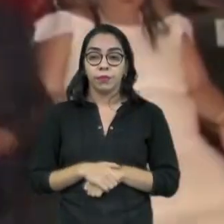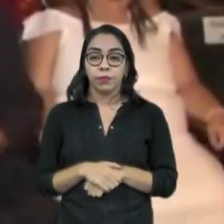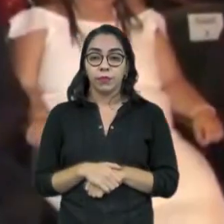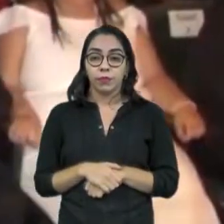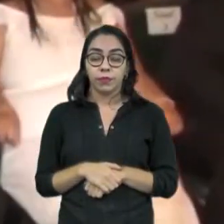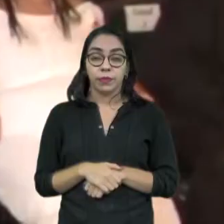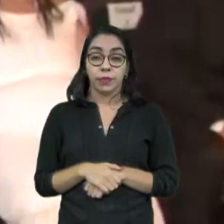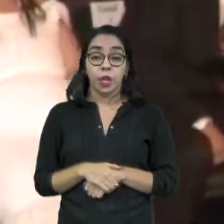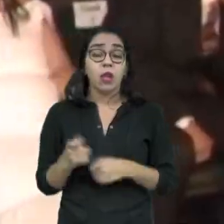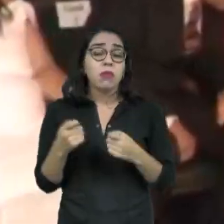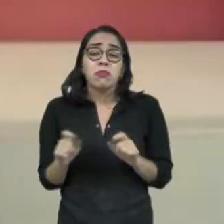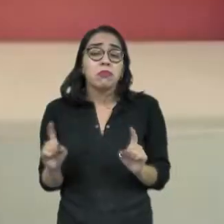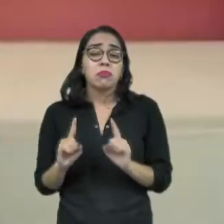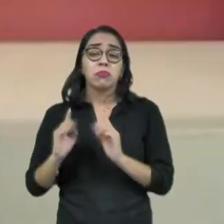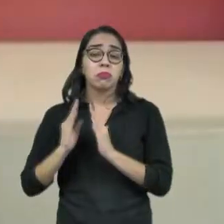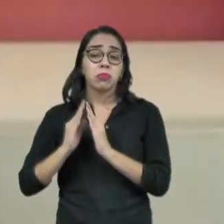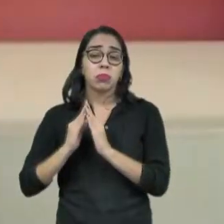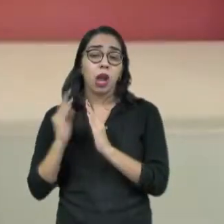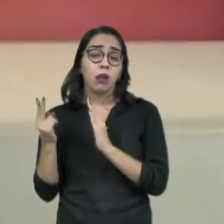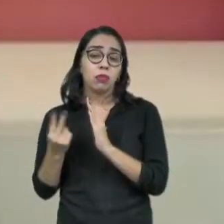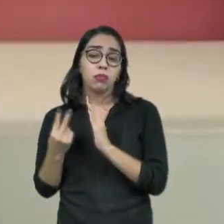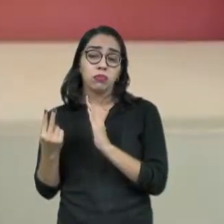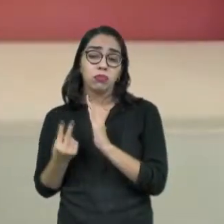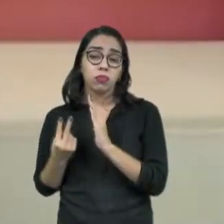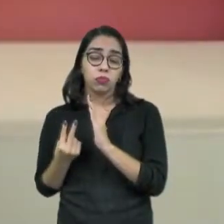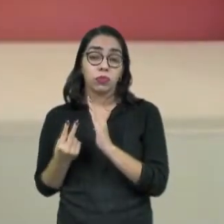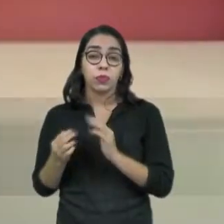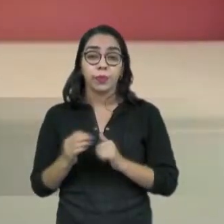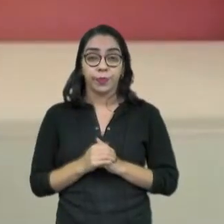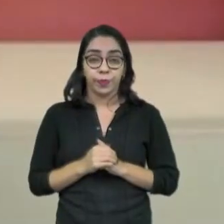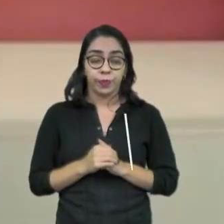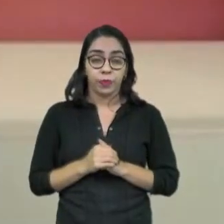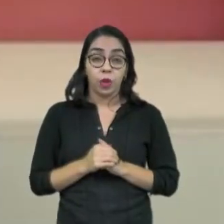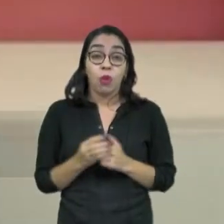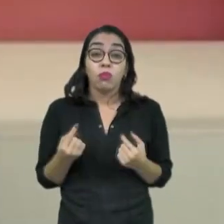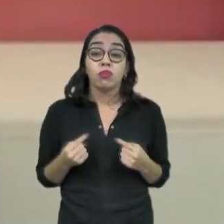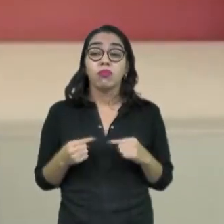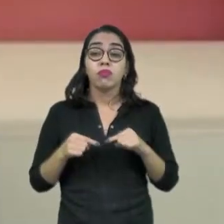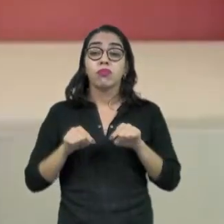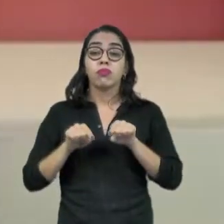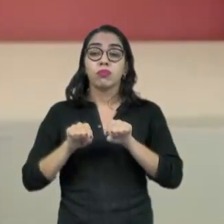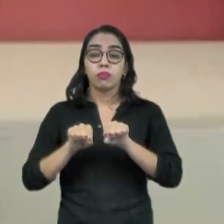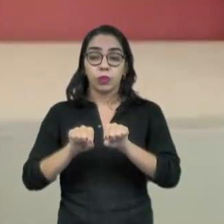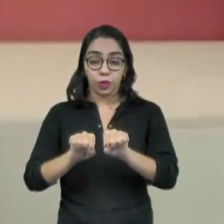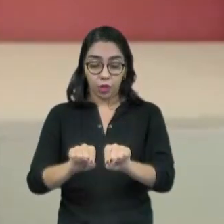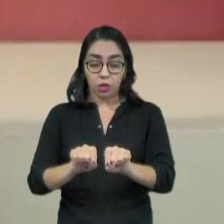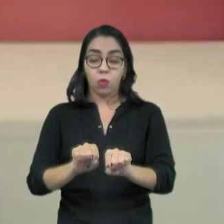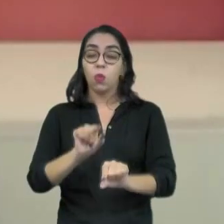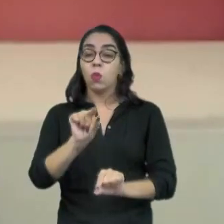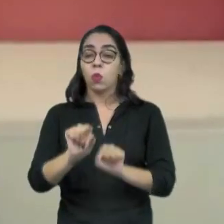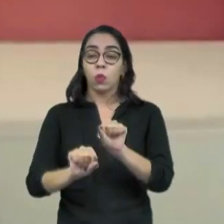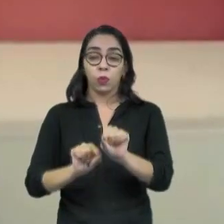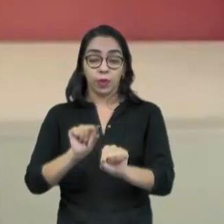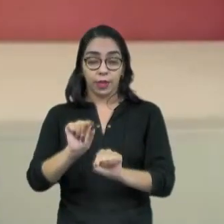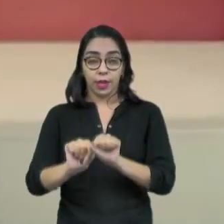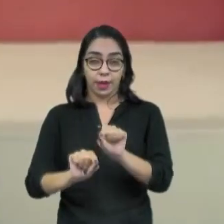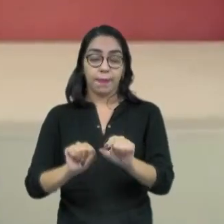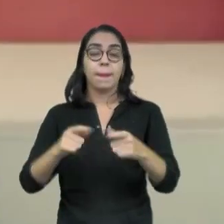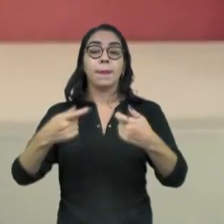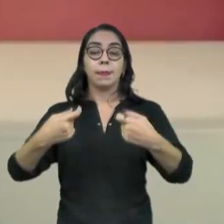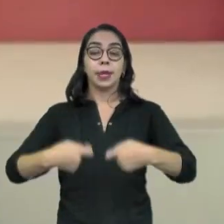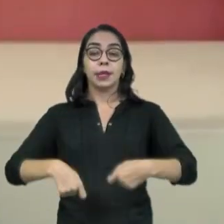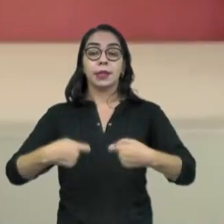necessário morarem juntos a união estável para que ela seja configurada é necessário que